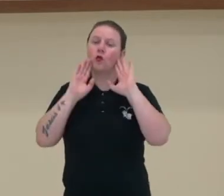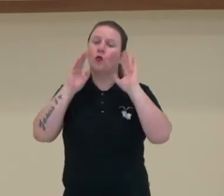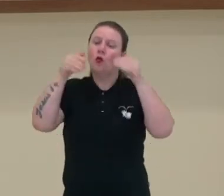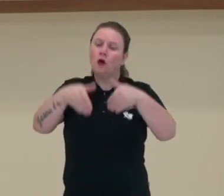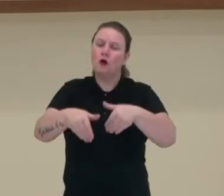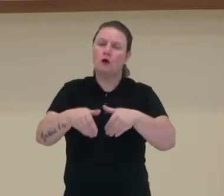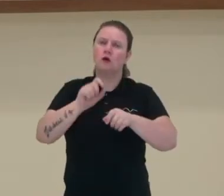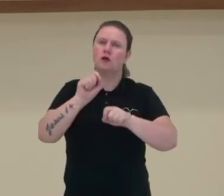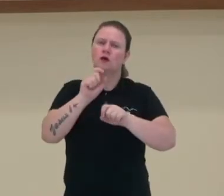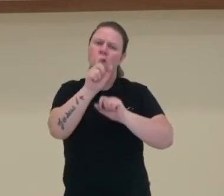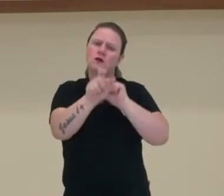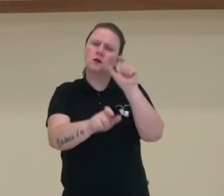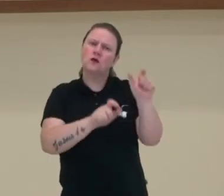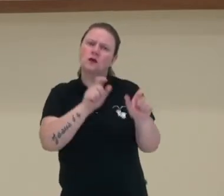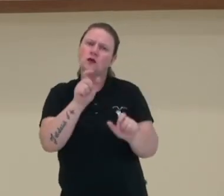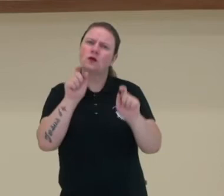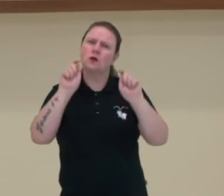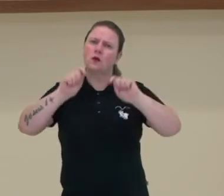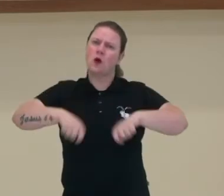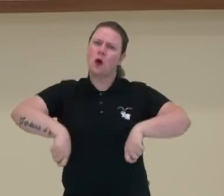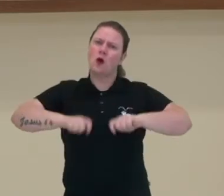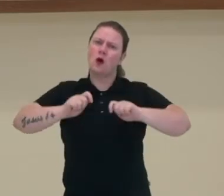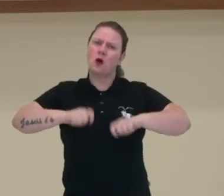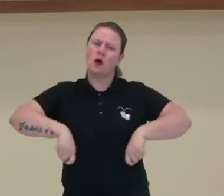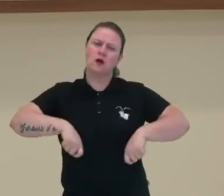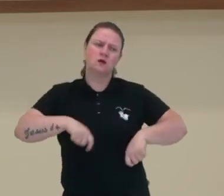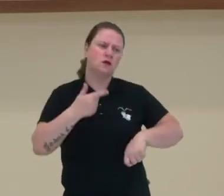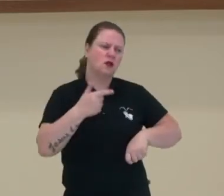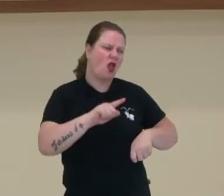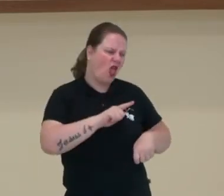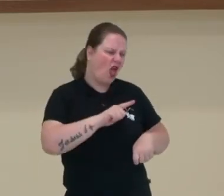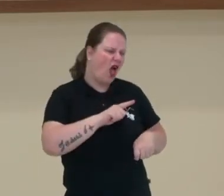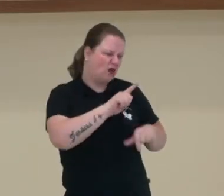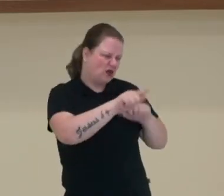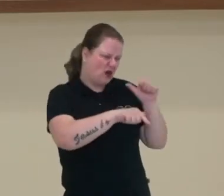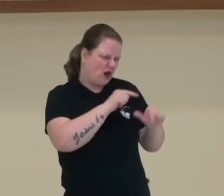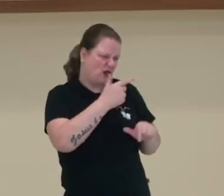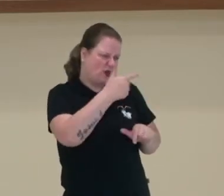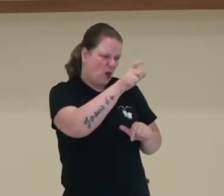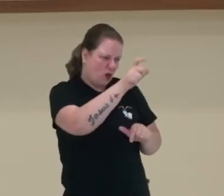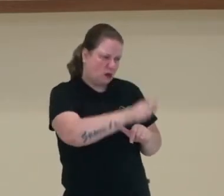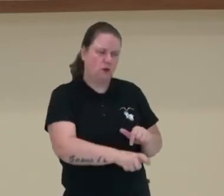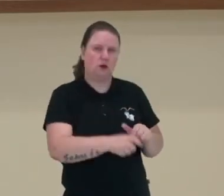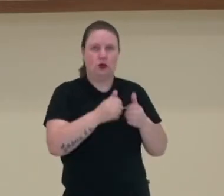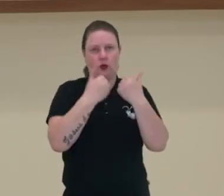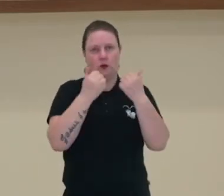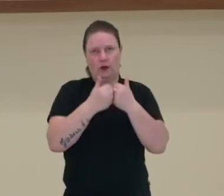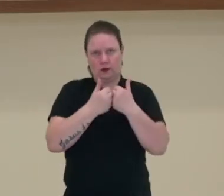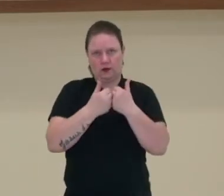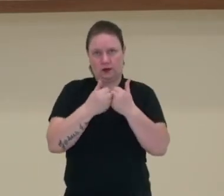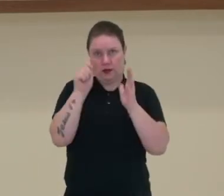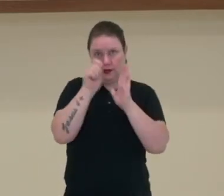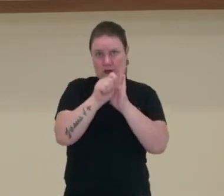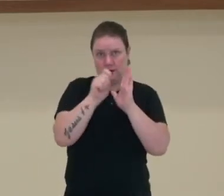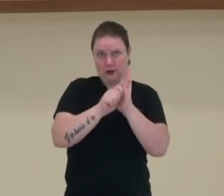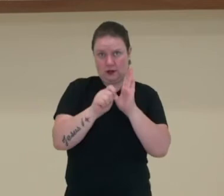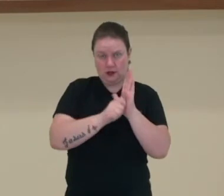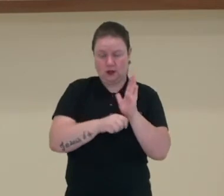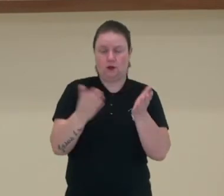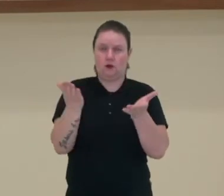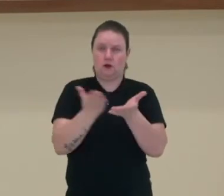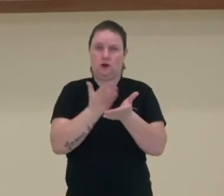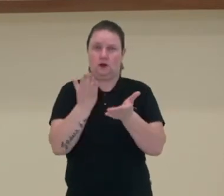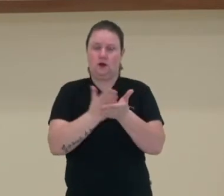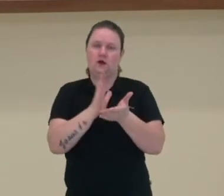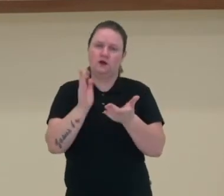pessoas seriam essas que podem estar explorando as outras pessoas e comendo o pão de outra pessoa. Escreve isso lá no teu caderno e